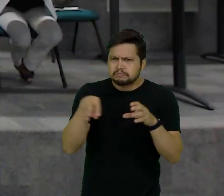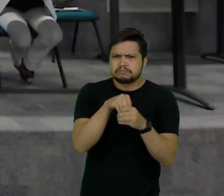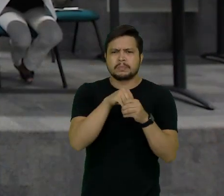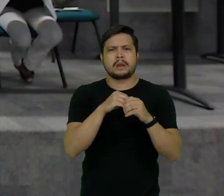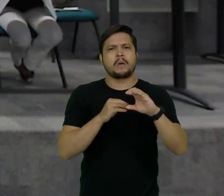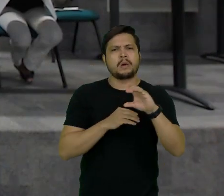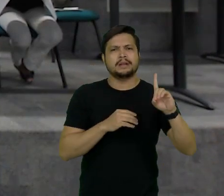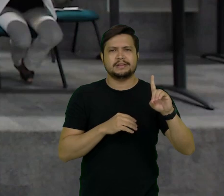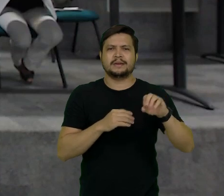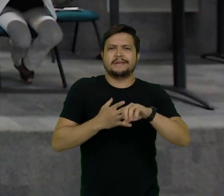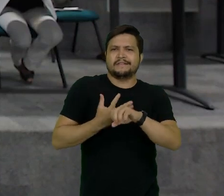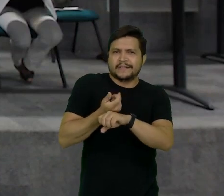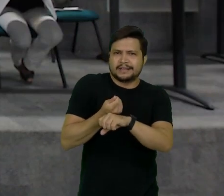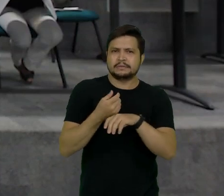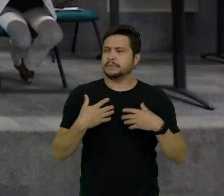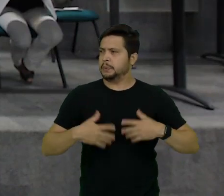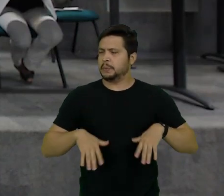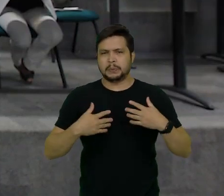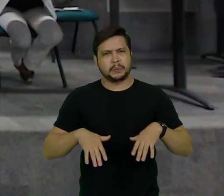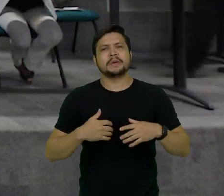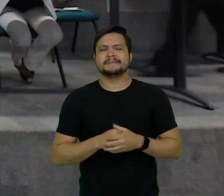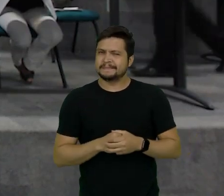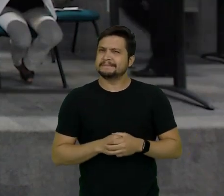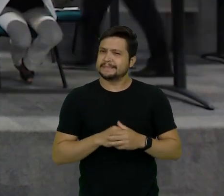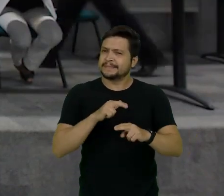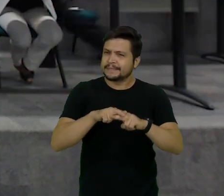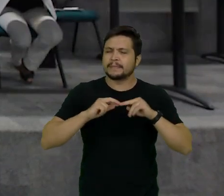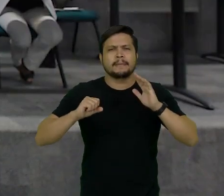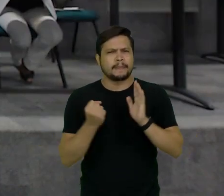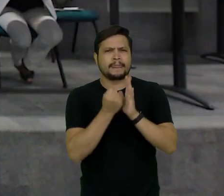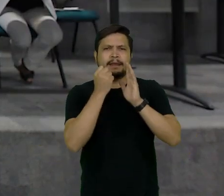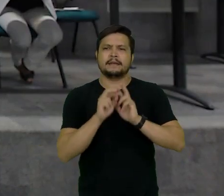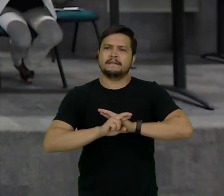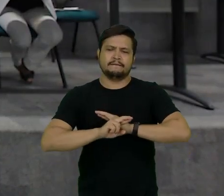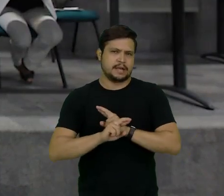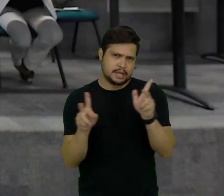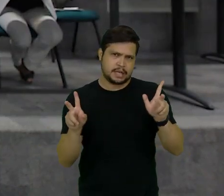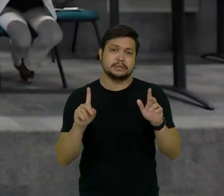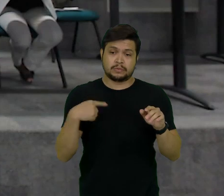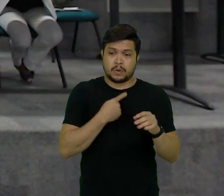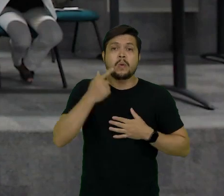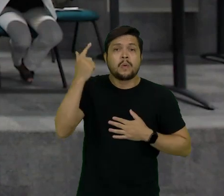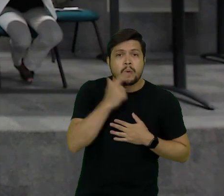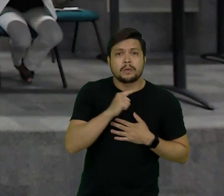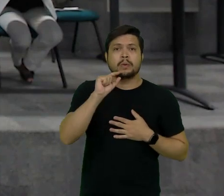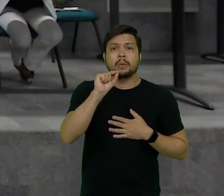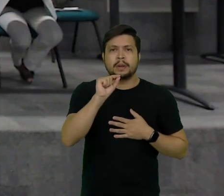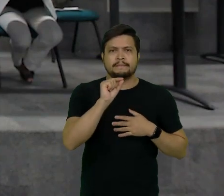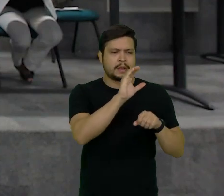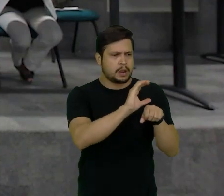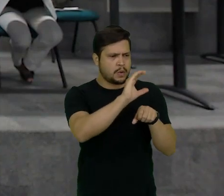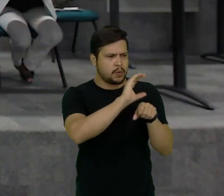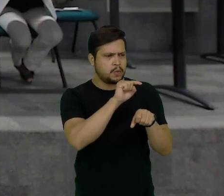aos professores, e é isso que faz a diferença para que a gente construa uma zootecnia forte,